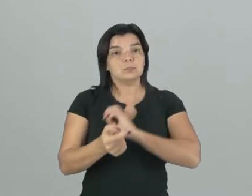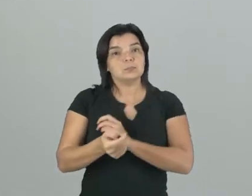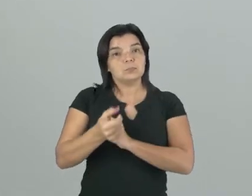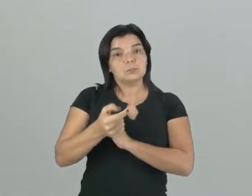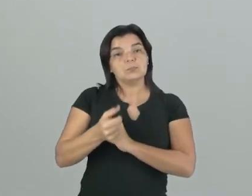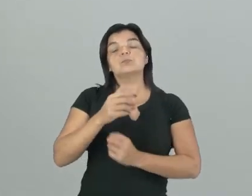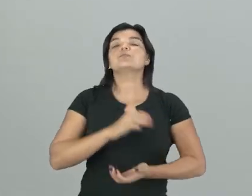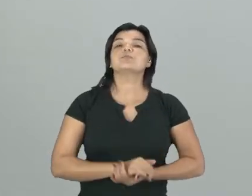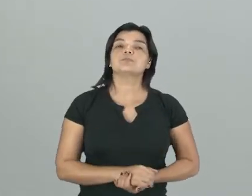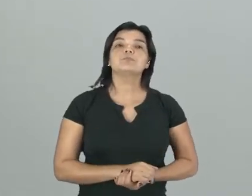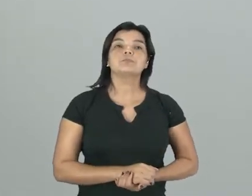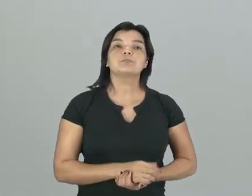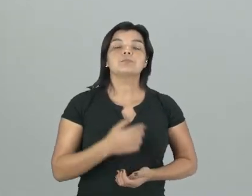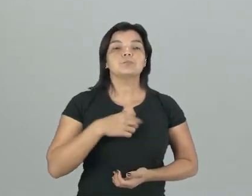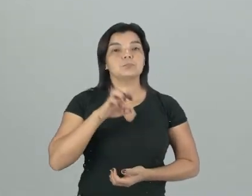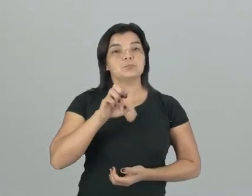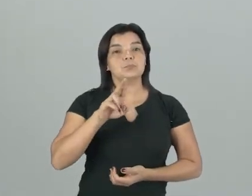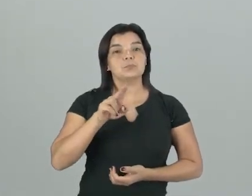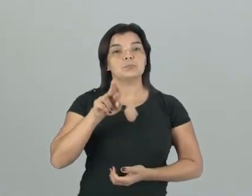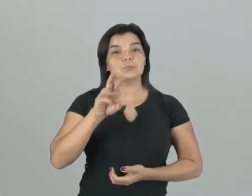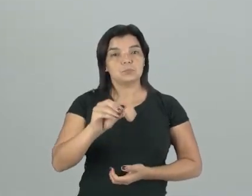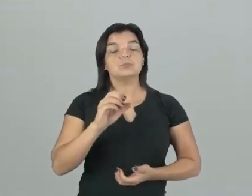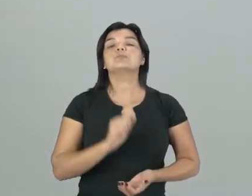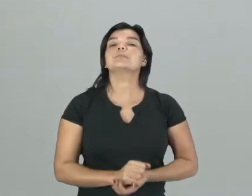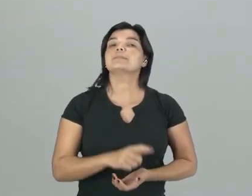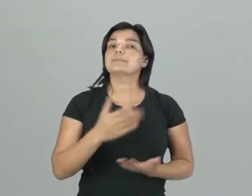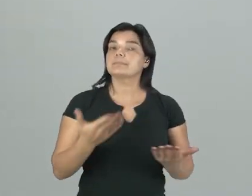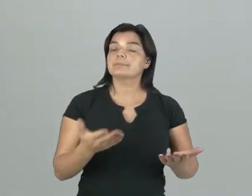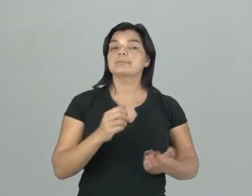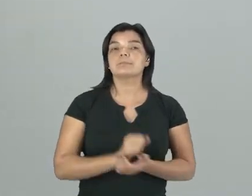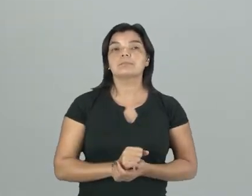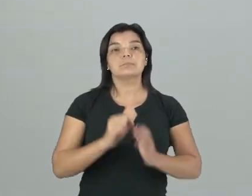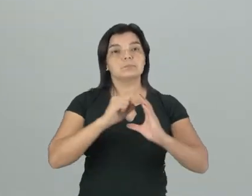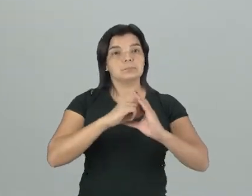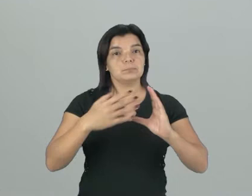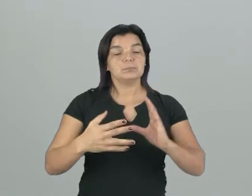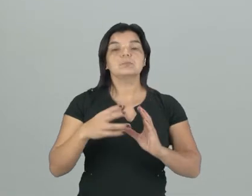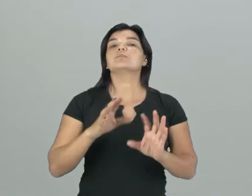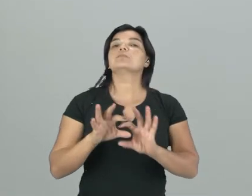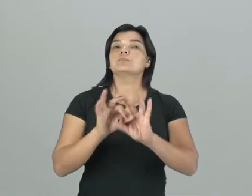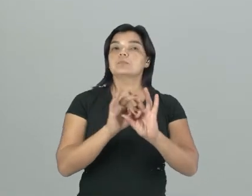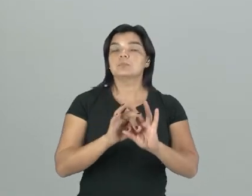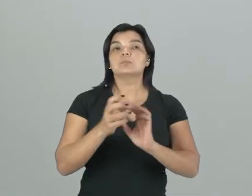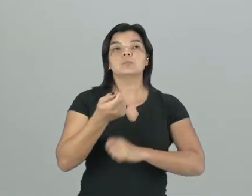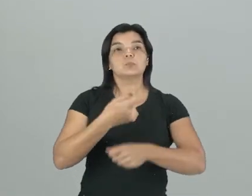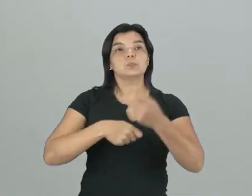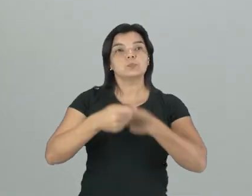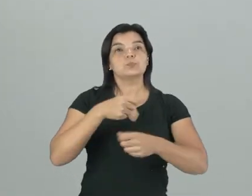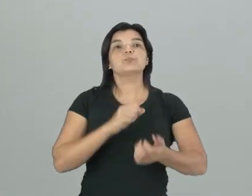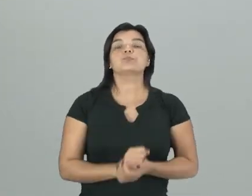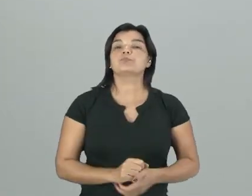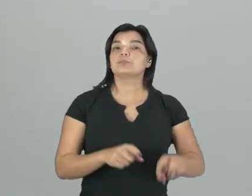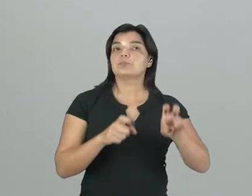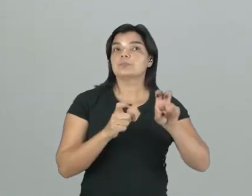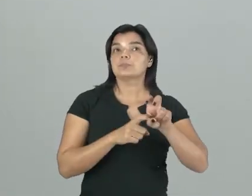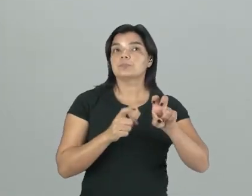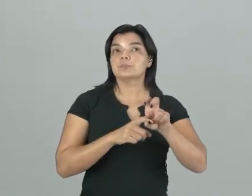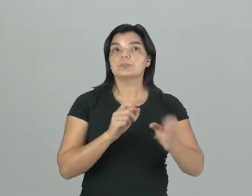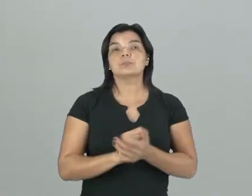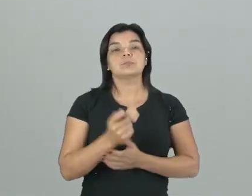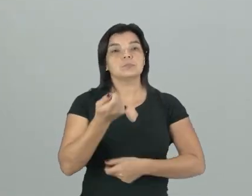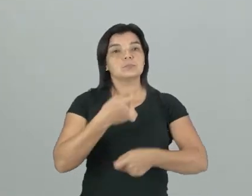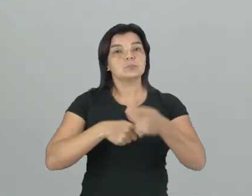moeda única, o euro. Então essa é uma das características da União Econômica. Número 5, a